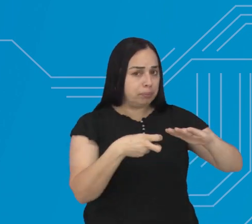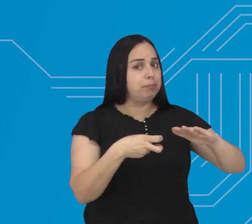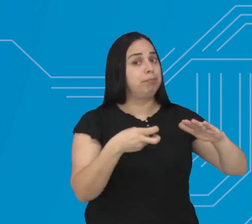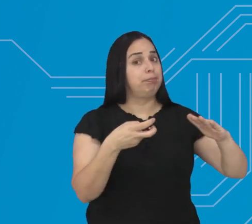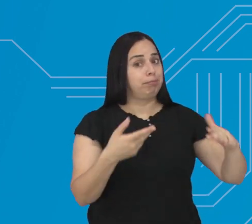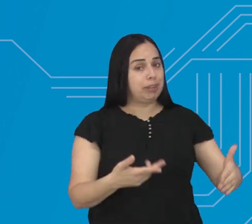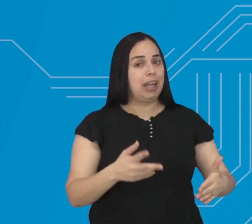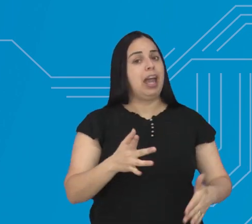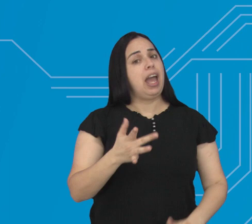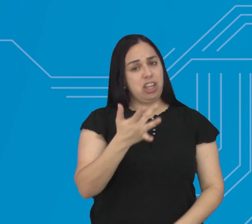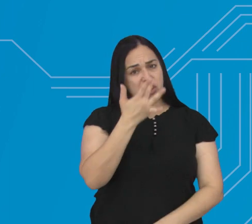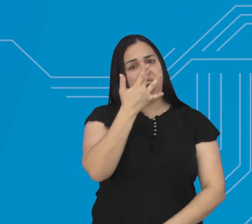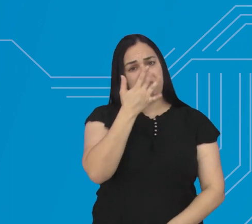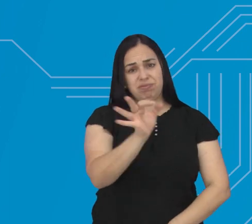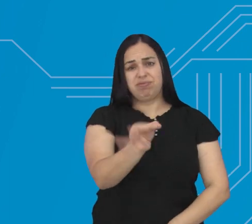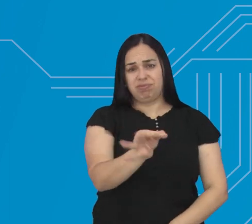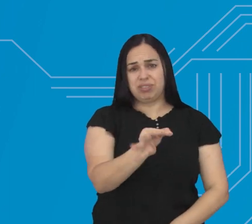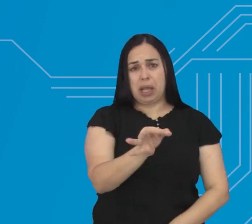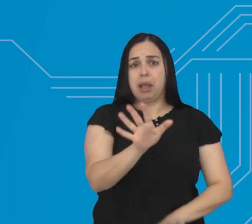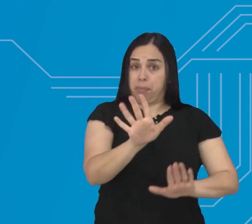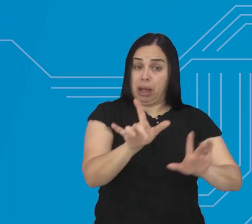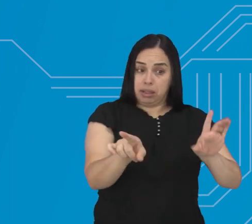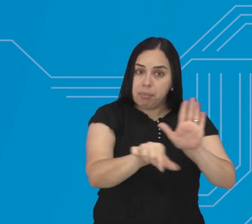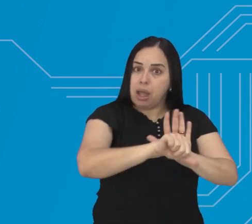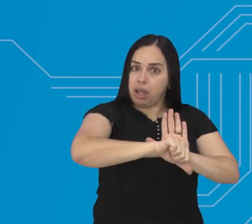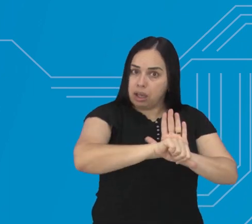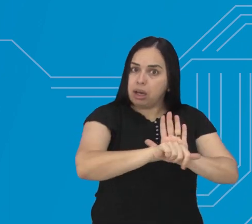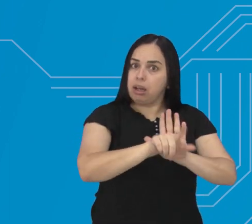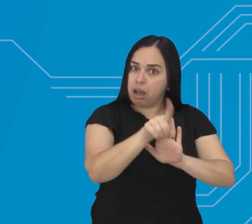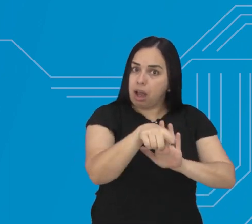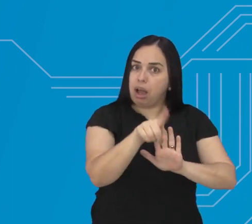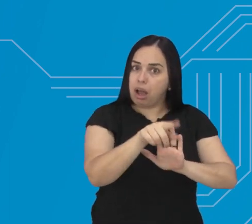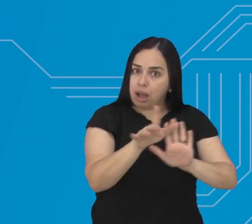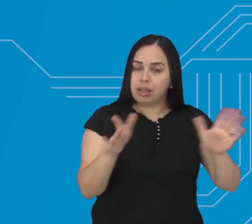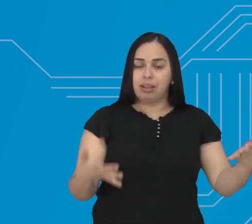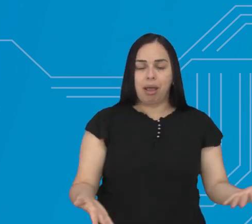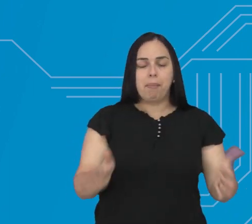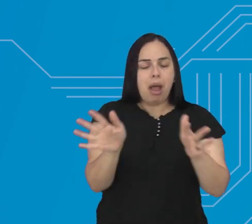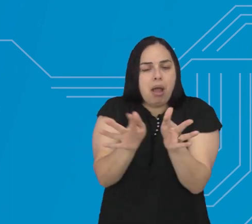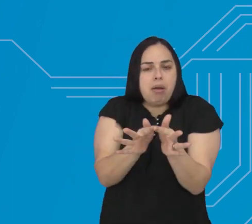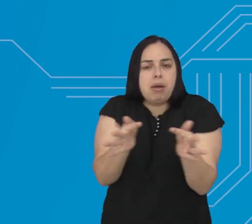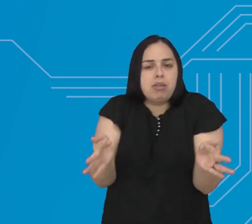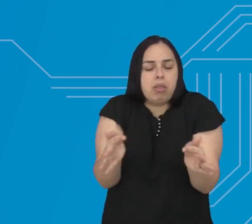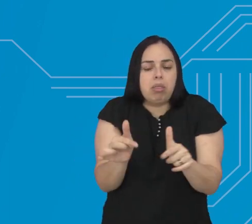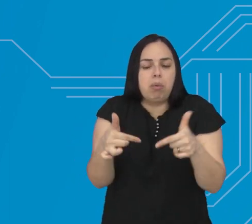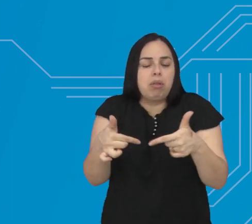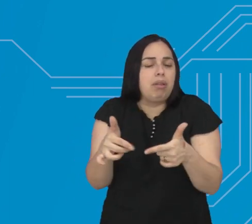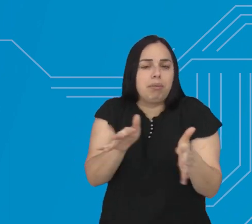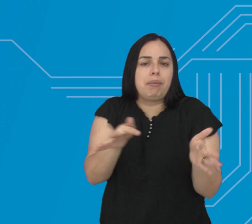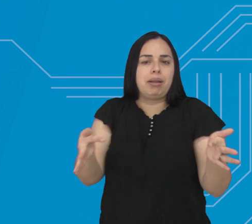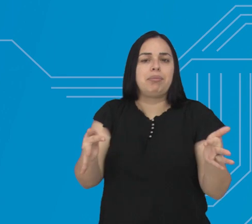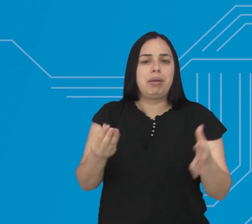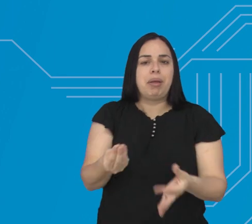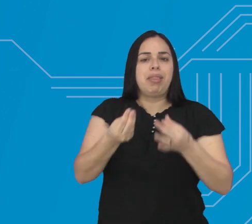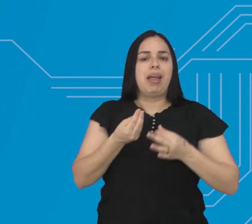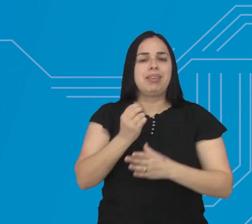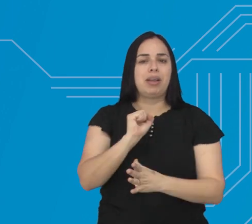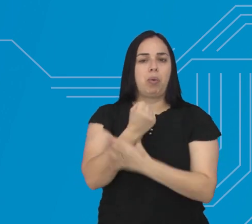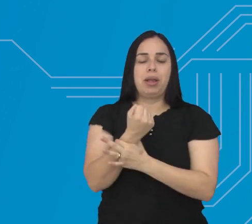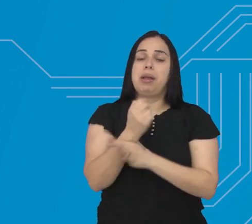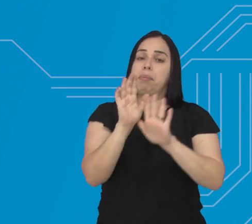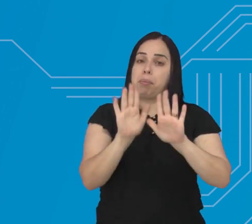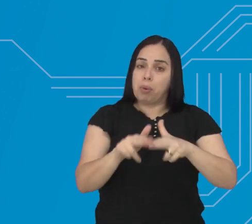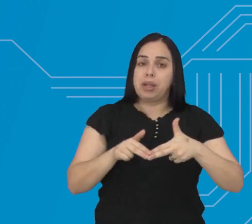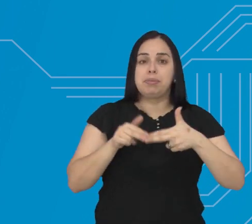ou clonados? Uma situação chata que também é crime. Algumas medidas simples podem ajudar na nossa segurança. E